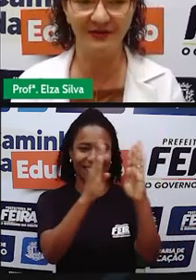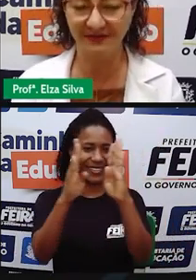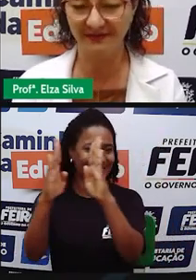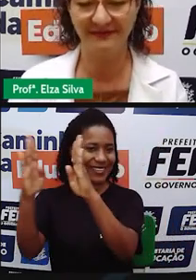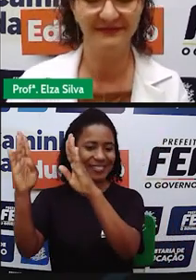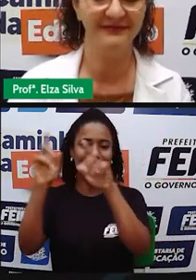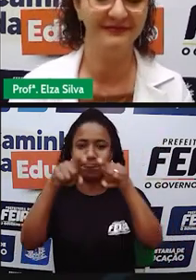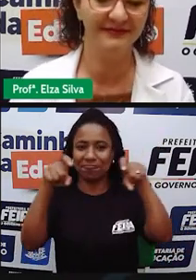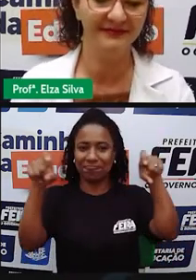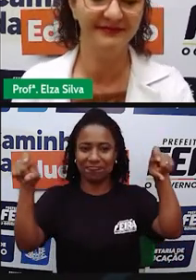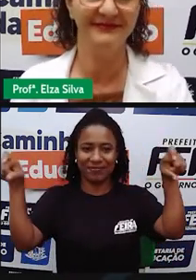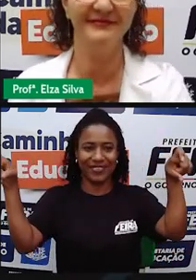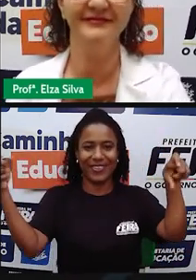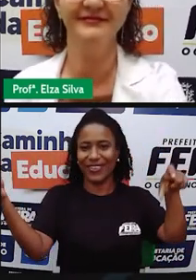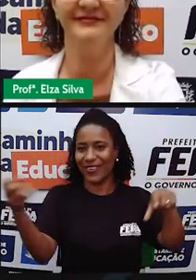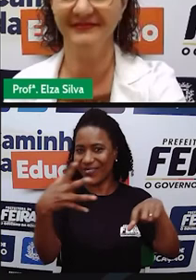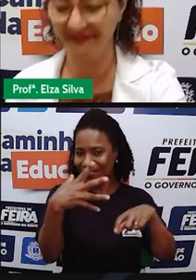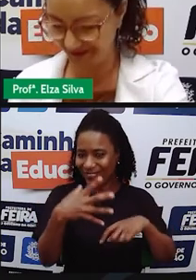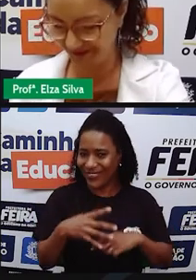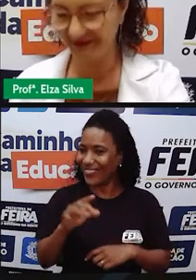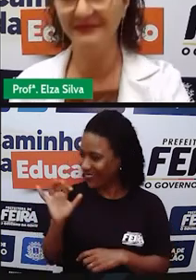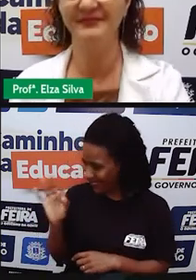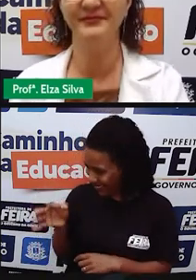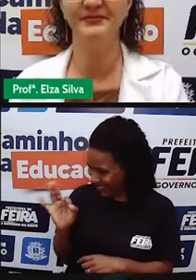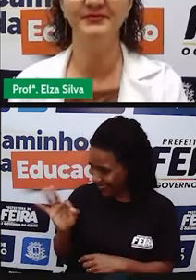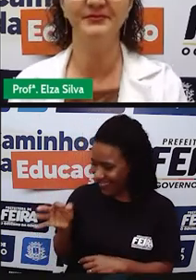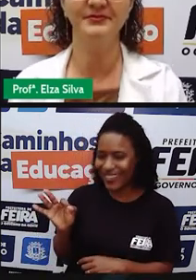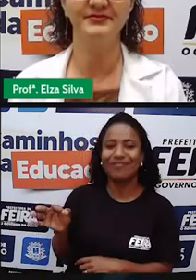go? Let's go!